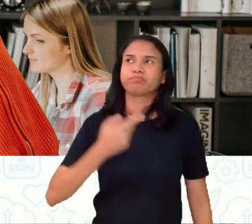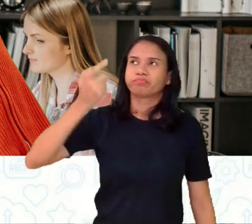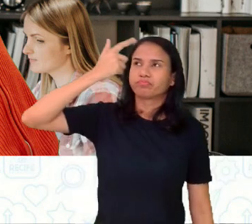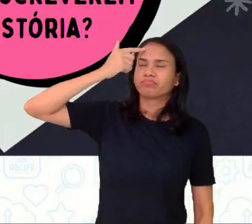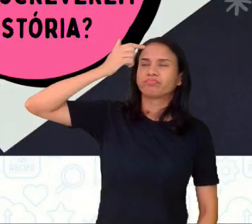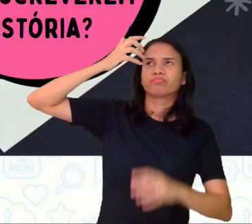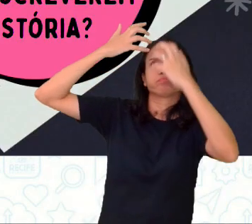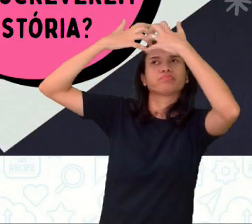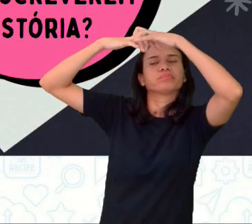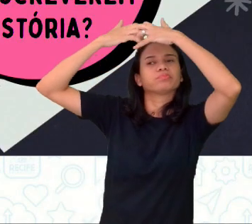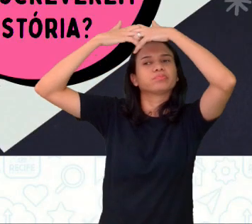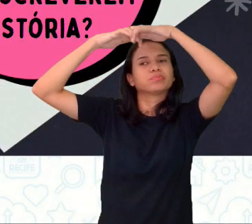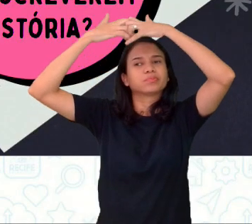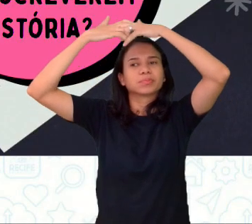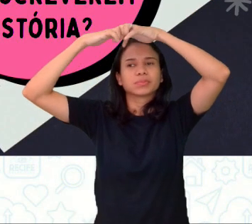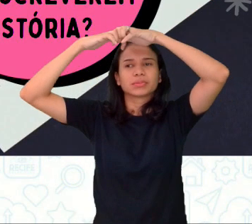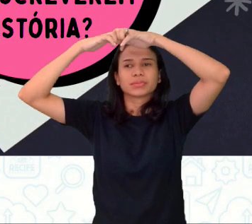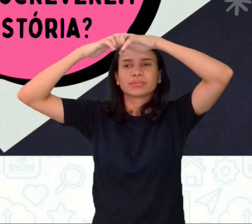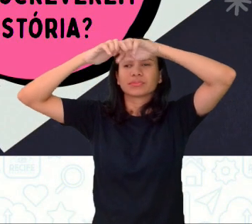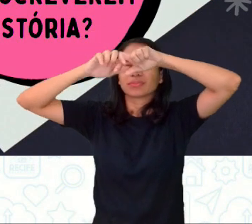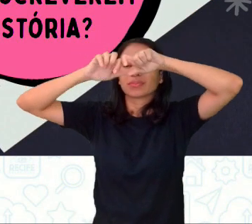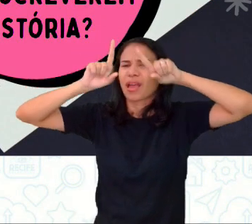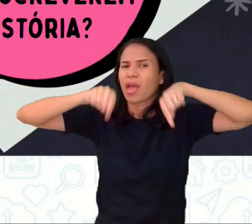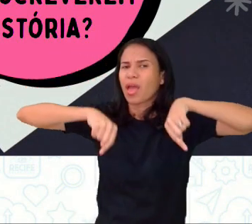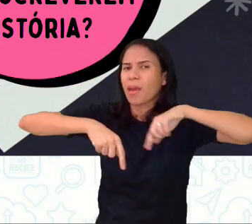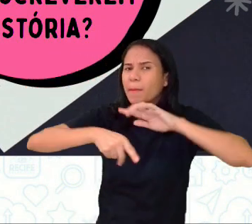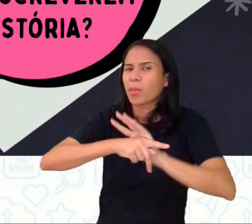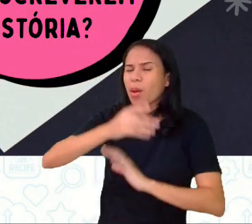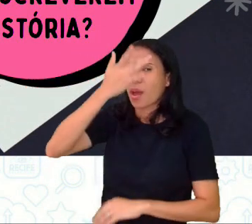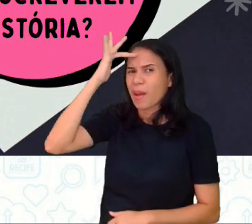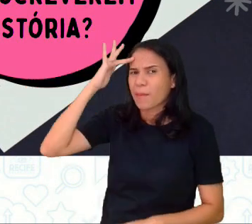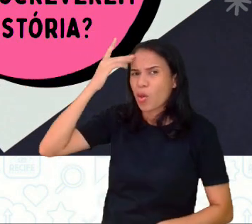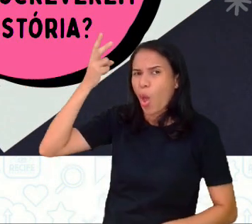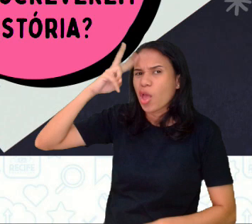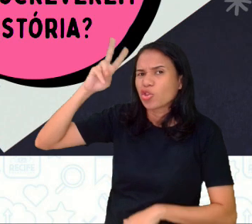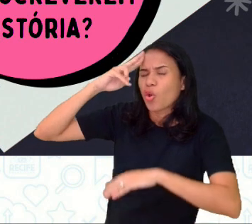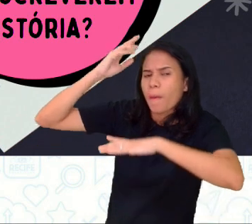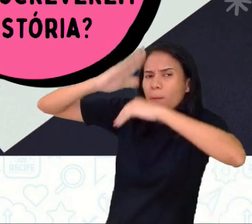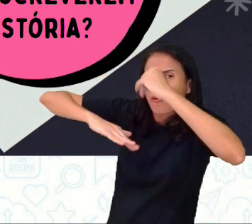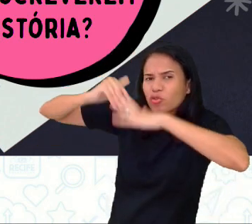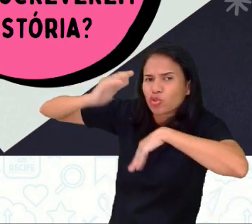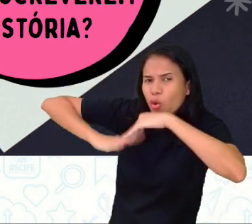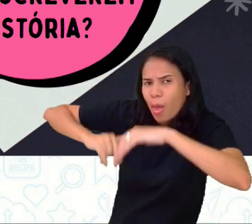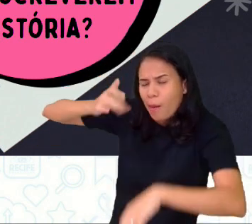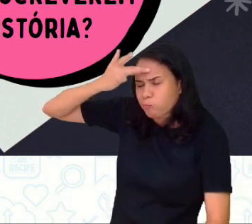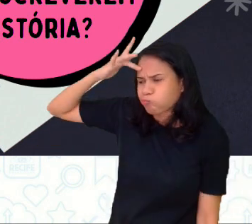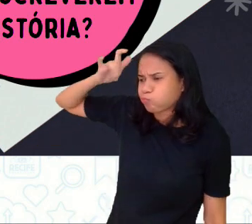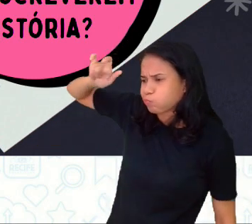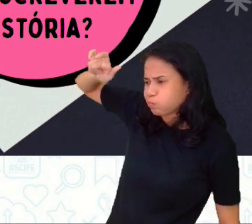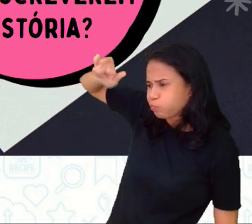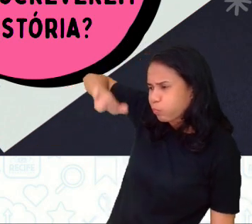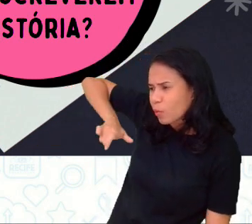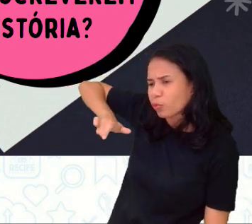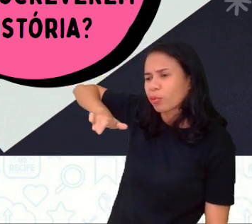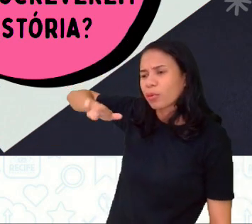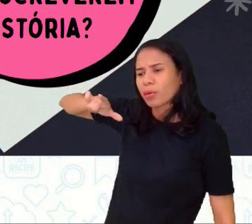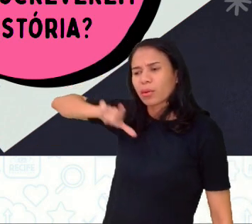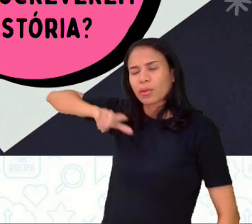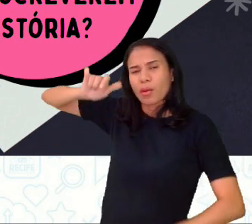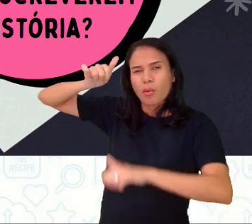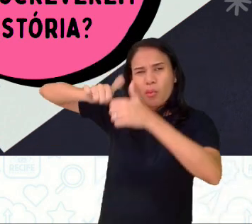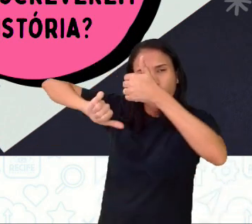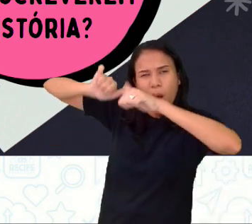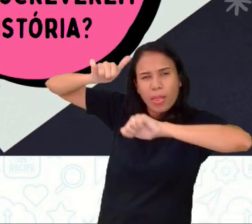reflexões, certo? Será que os historiadores, né, essas pessoas que têm uma